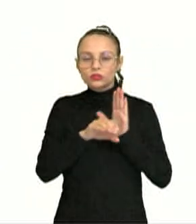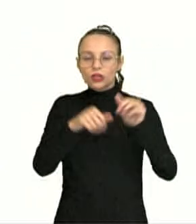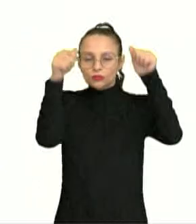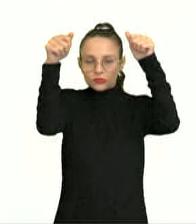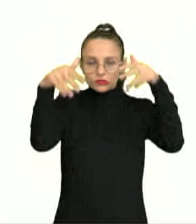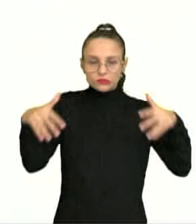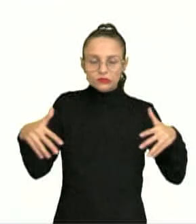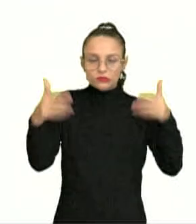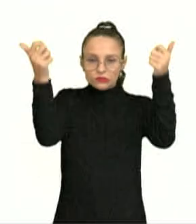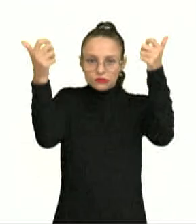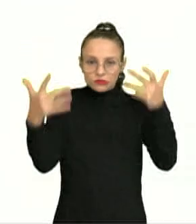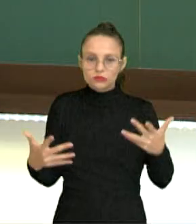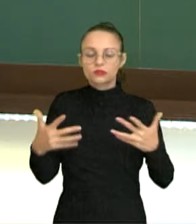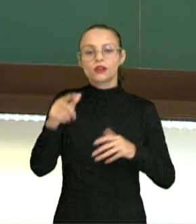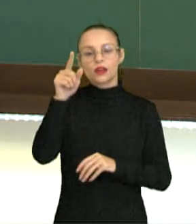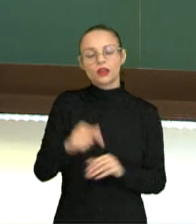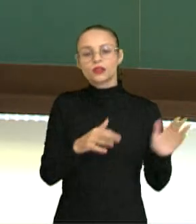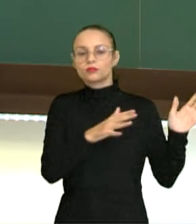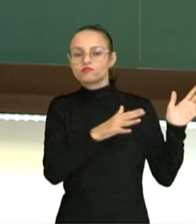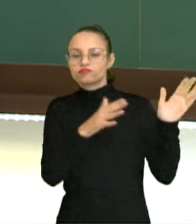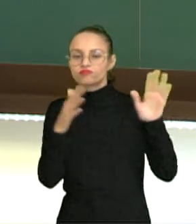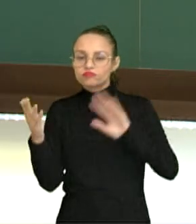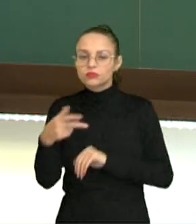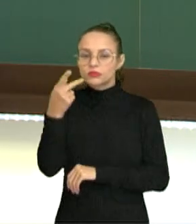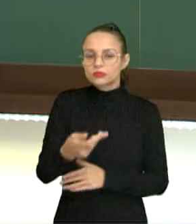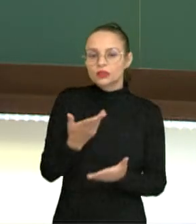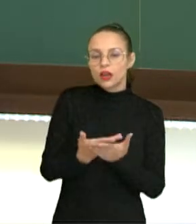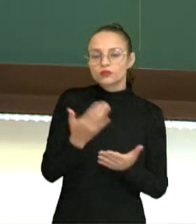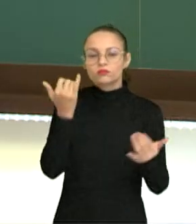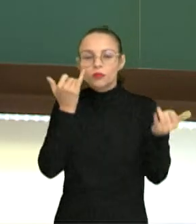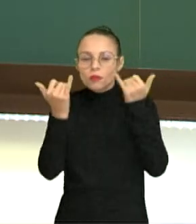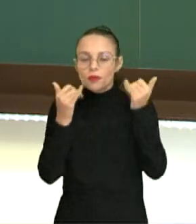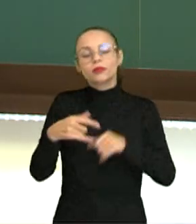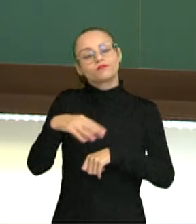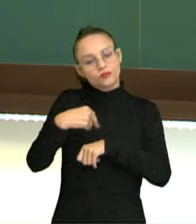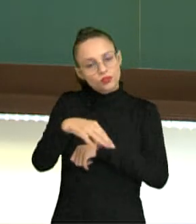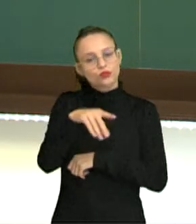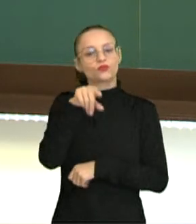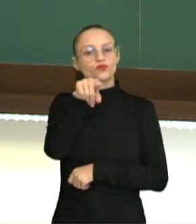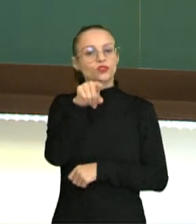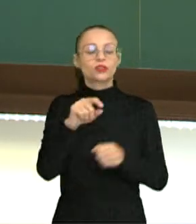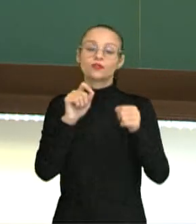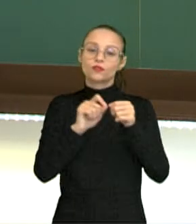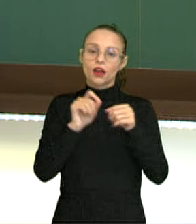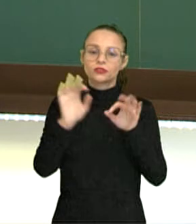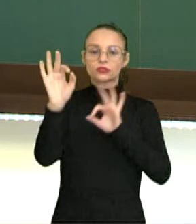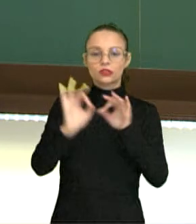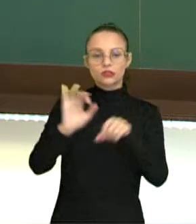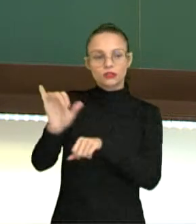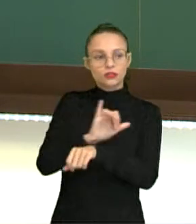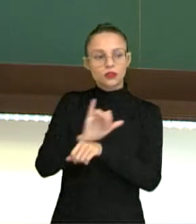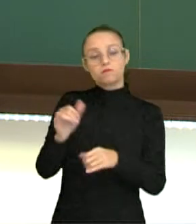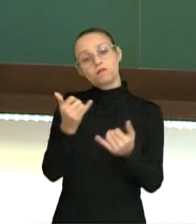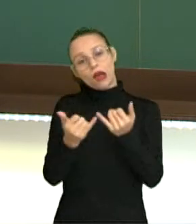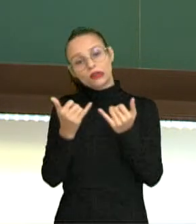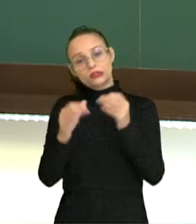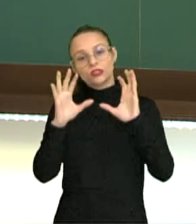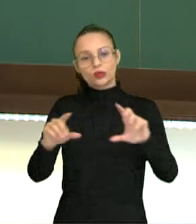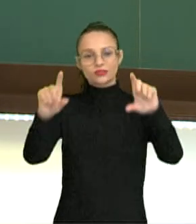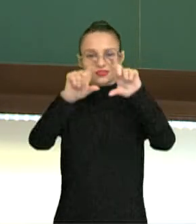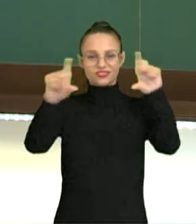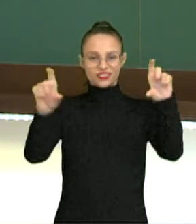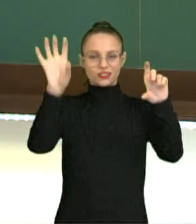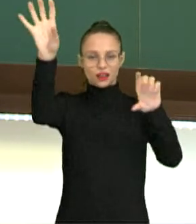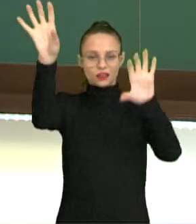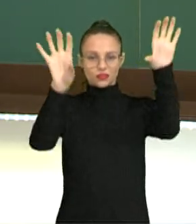né? Então, você teve ao longo desta aula várias informações e sugiro que você faça. Ele poderá ficar semelhante a esse aqui, né?